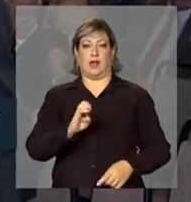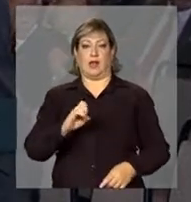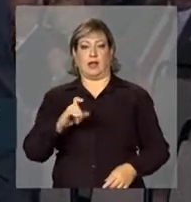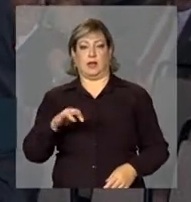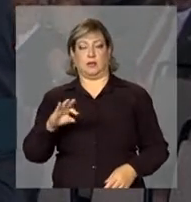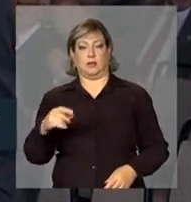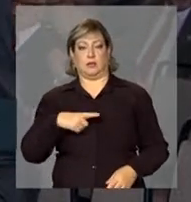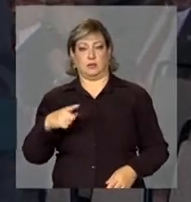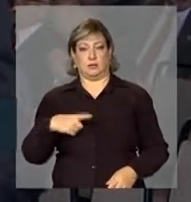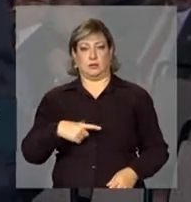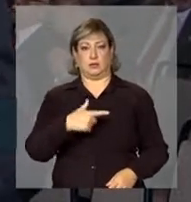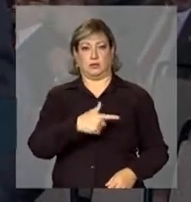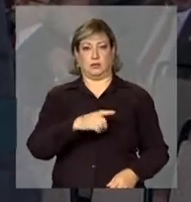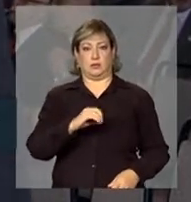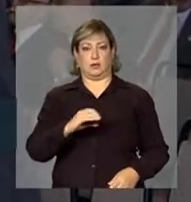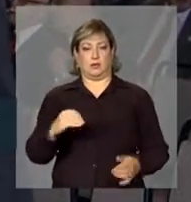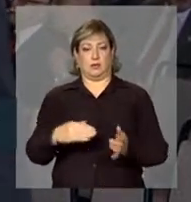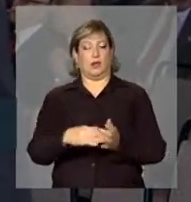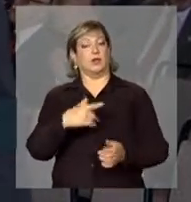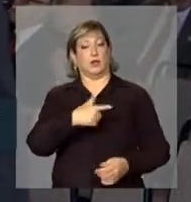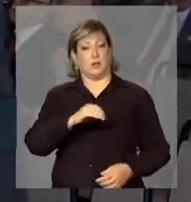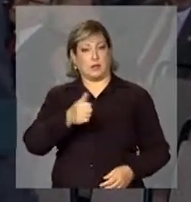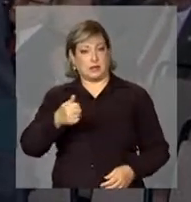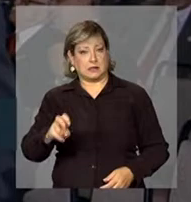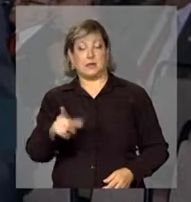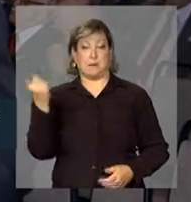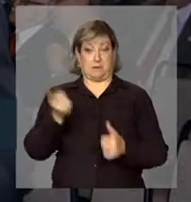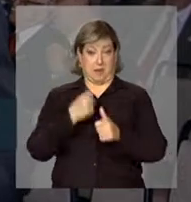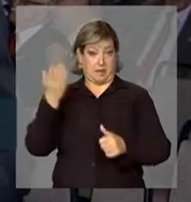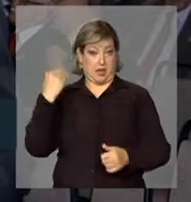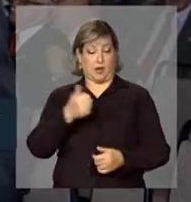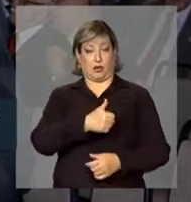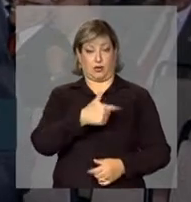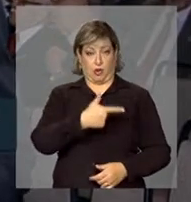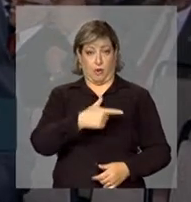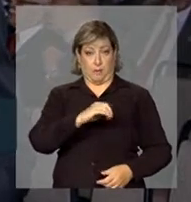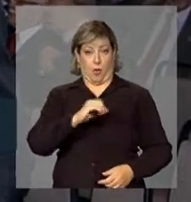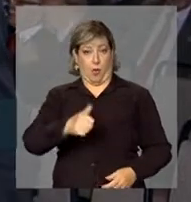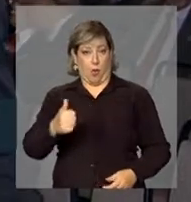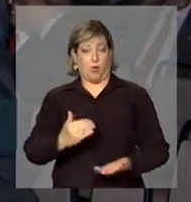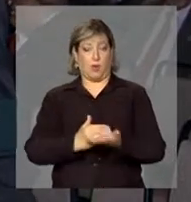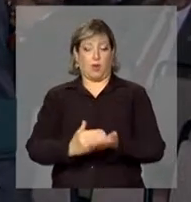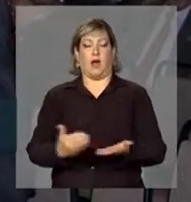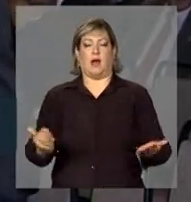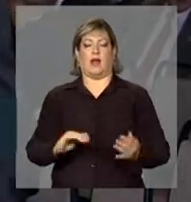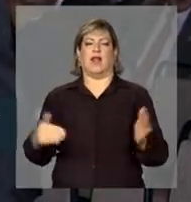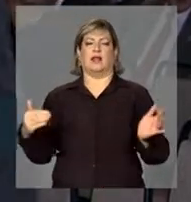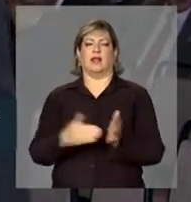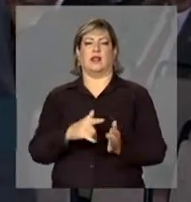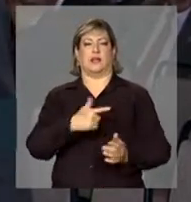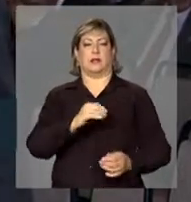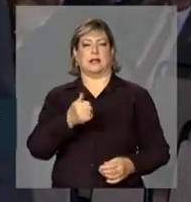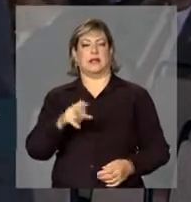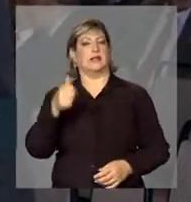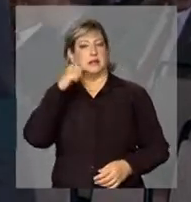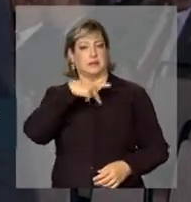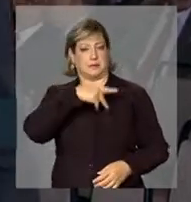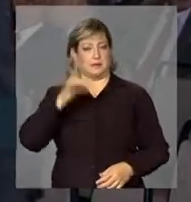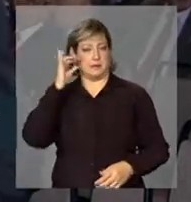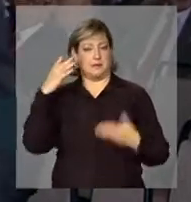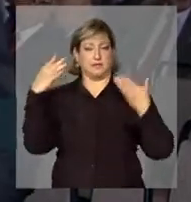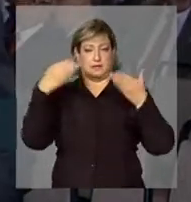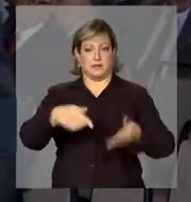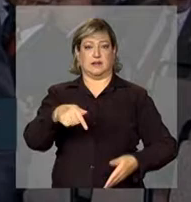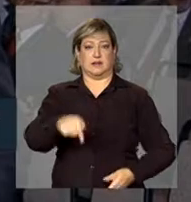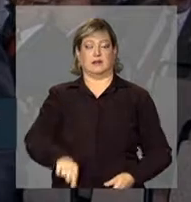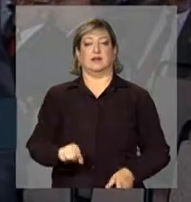2013-2015. O seu primeiro mandato começou em 2011. A cerimônia de posse vai contar com a presença da presidenta Dilma Rousseff,